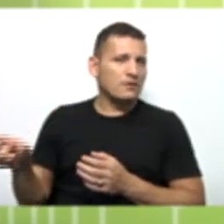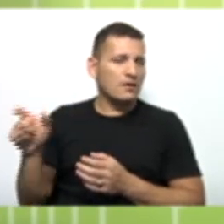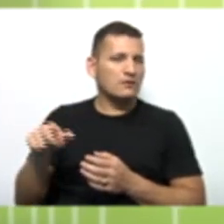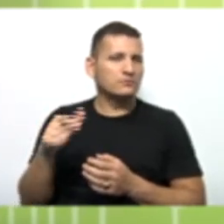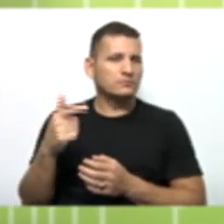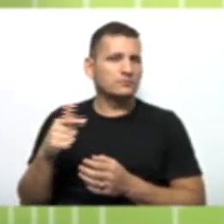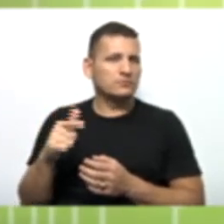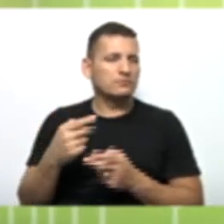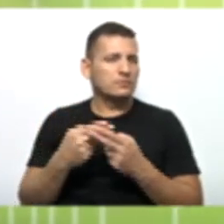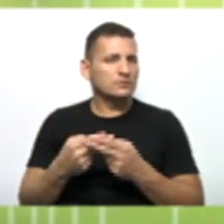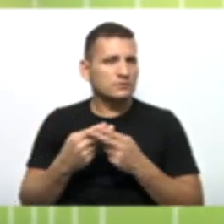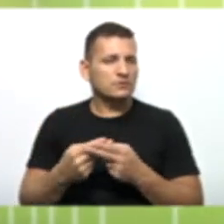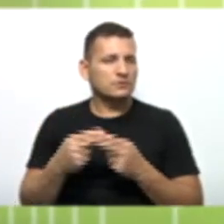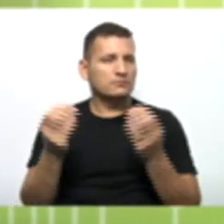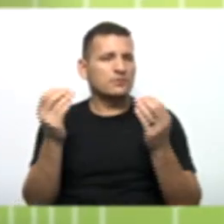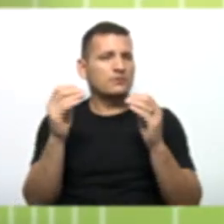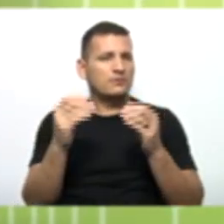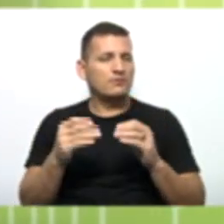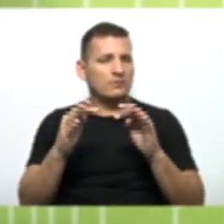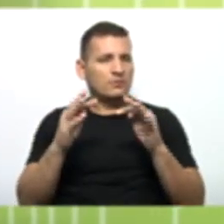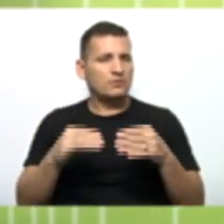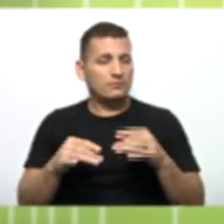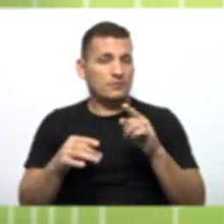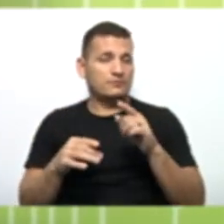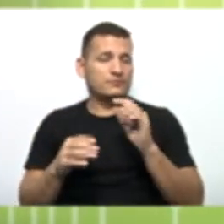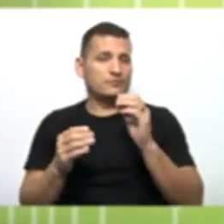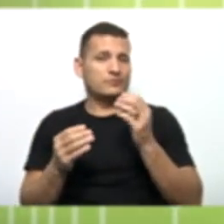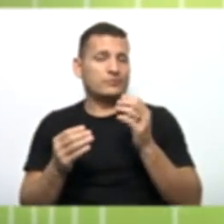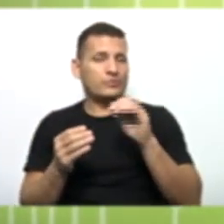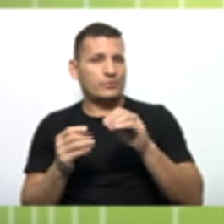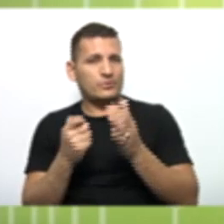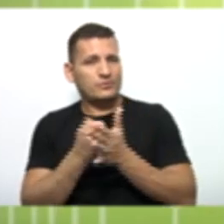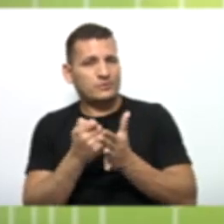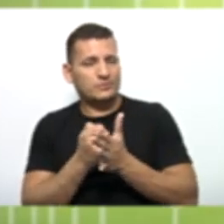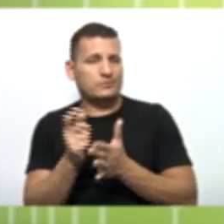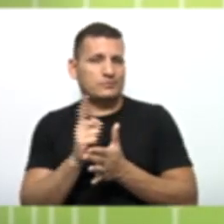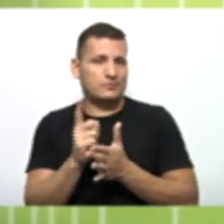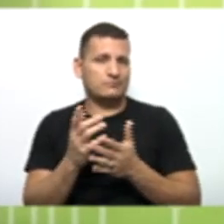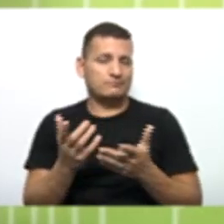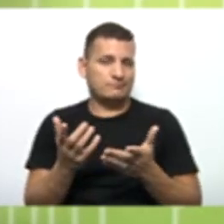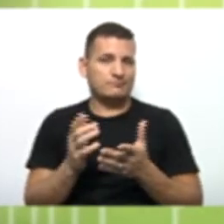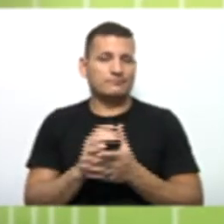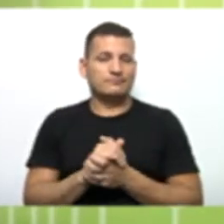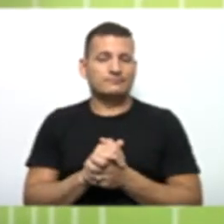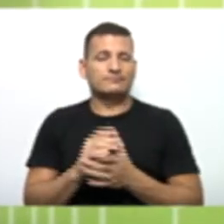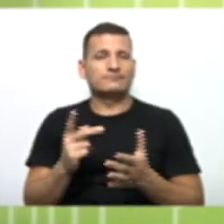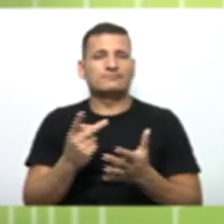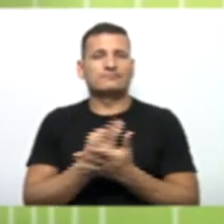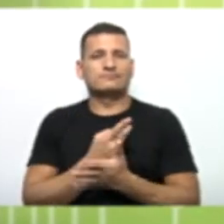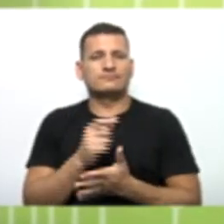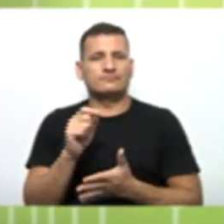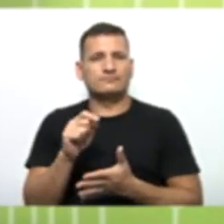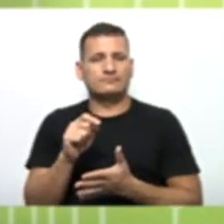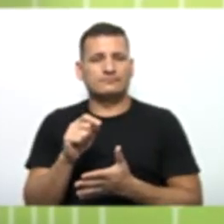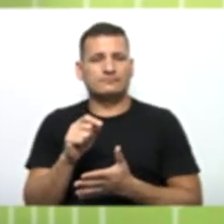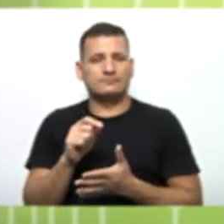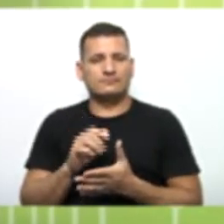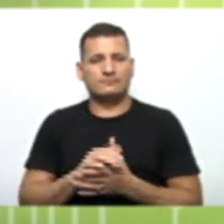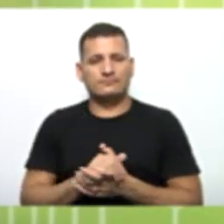os campos, mesmo que você coloca lá obrigatório ou não, ele vai ter que sair passando por ele, e ele vai acontecer de